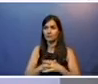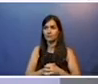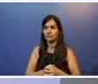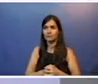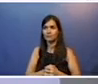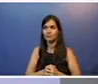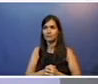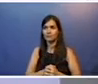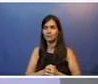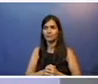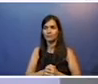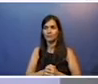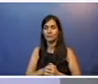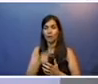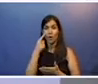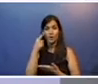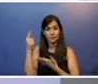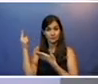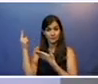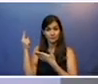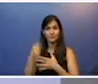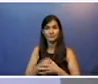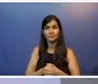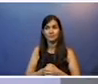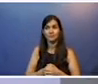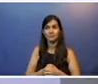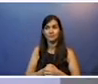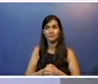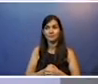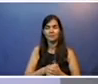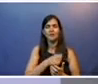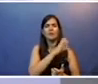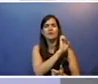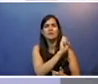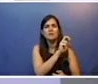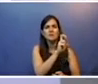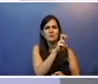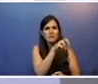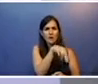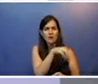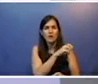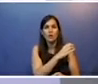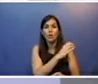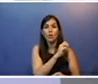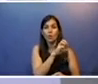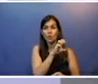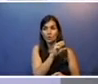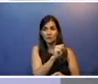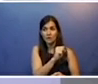é 30, 45, 60. Coloca seno, cosseno e tangente.